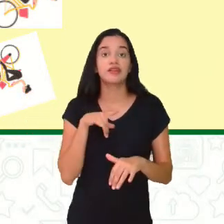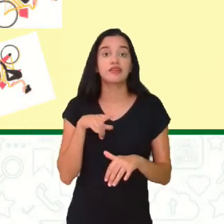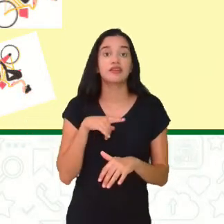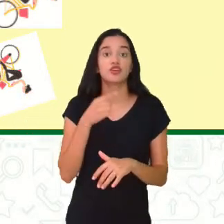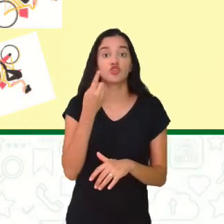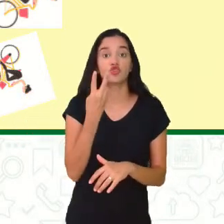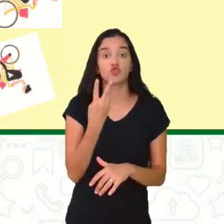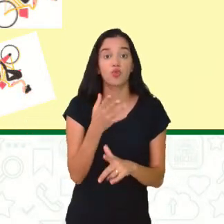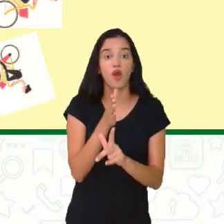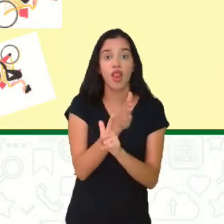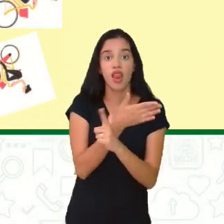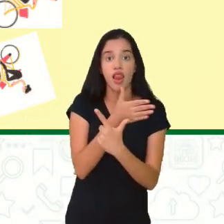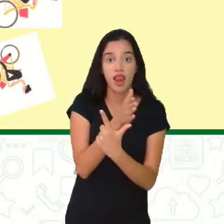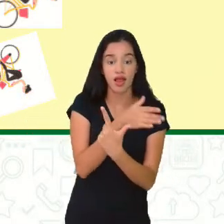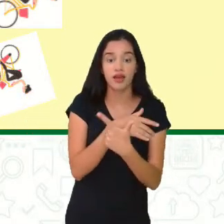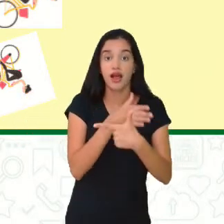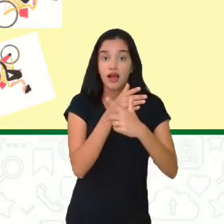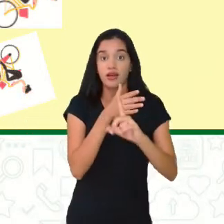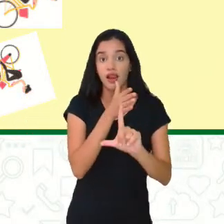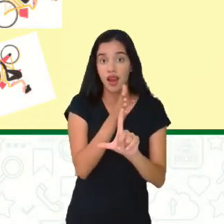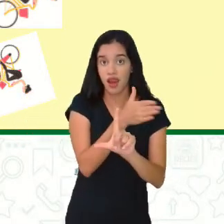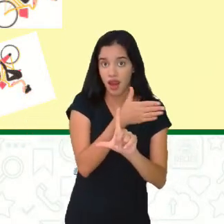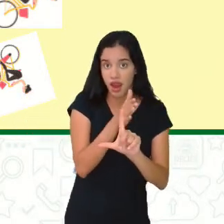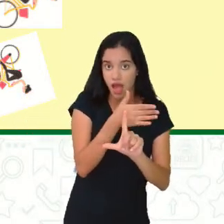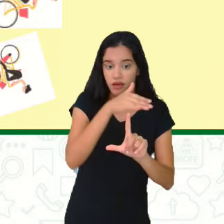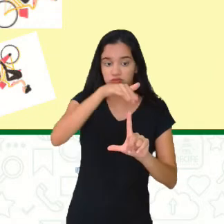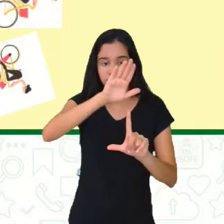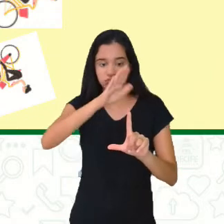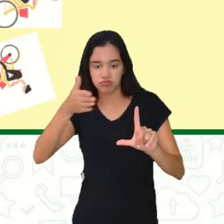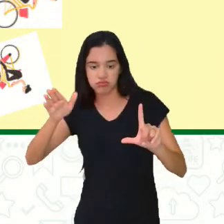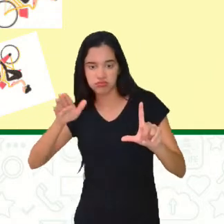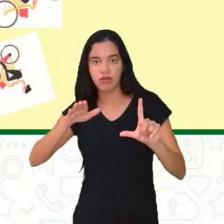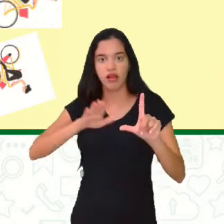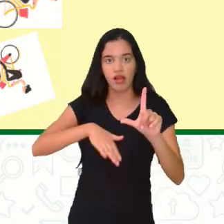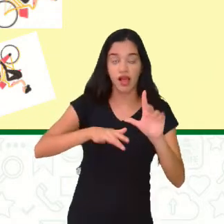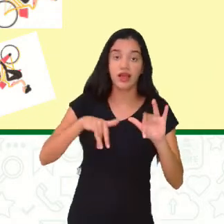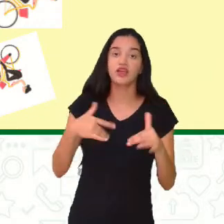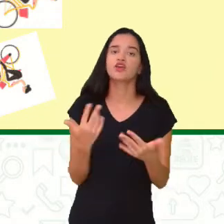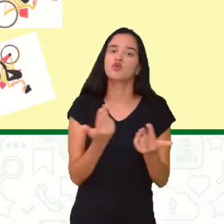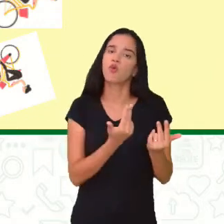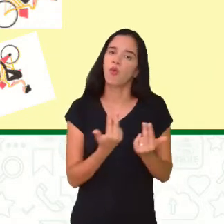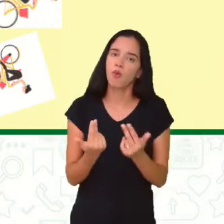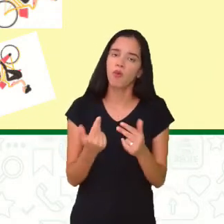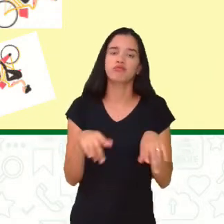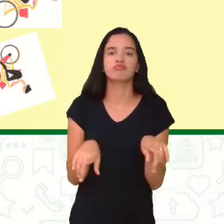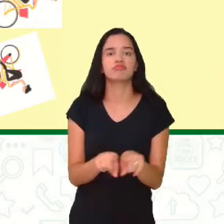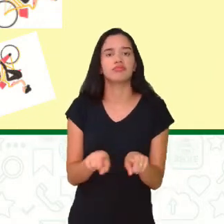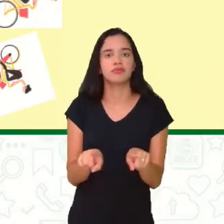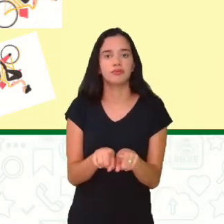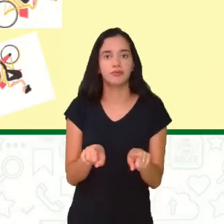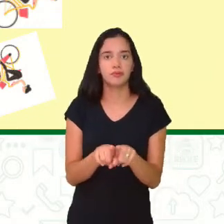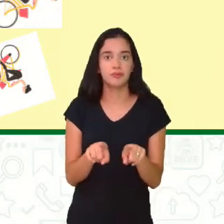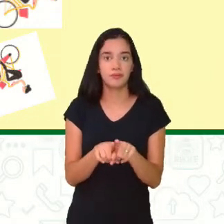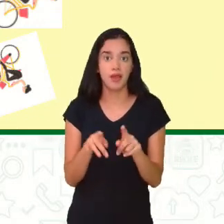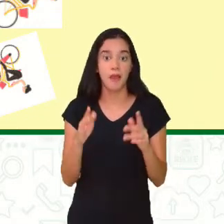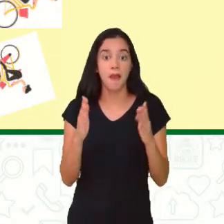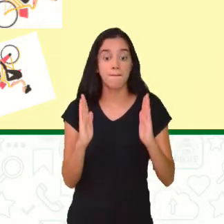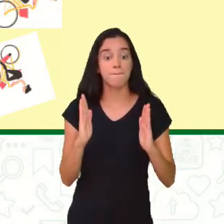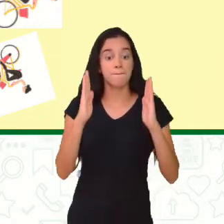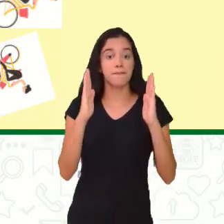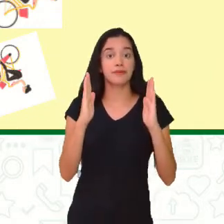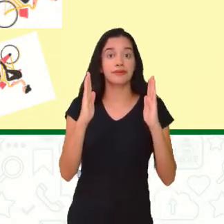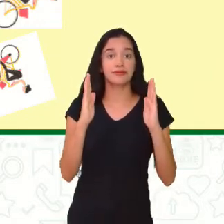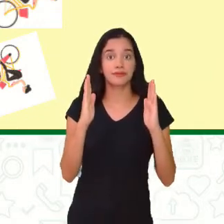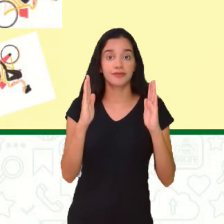lados paralelos iguais, né? E mais dois lados iguais também paralelos. Ou seja, um